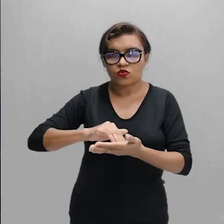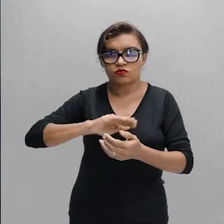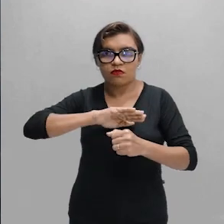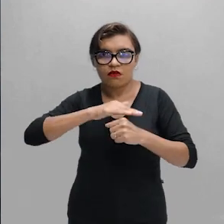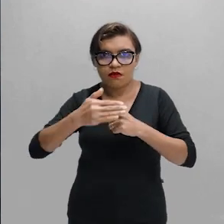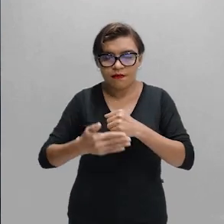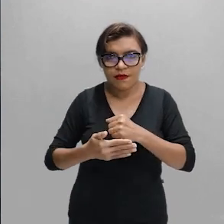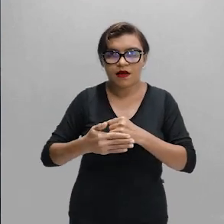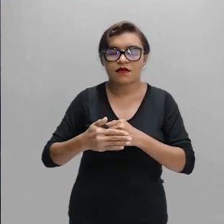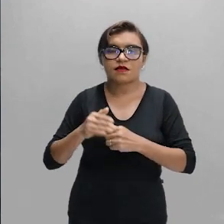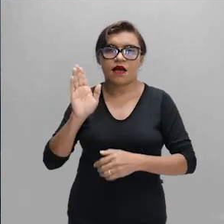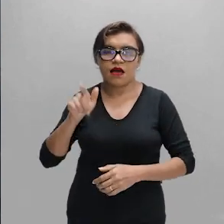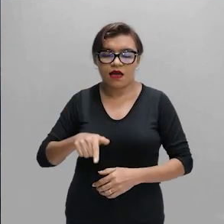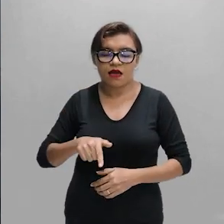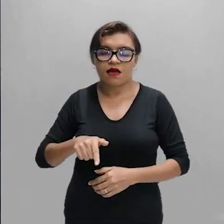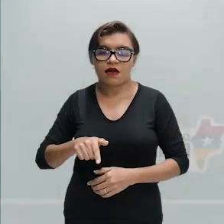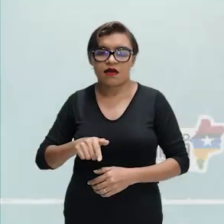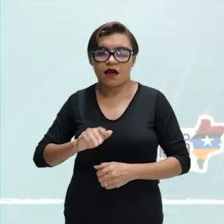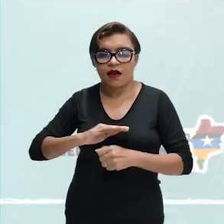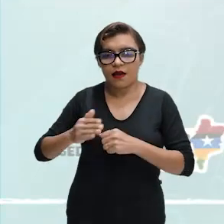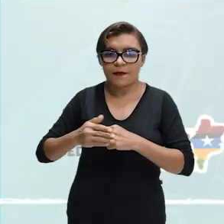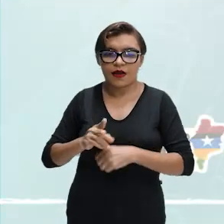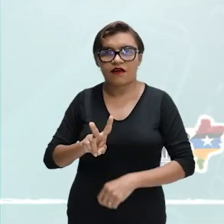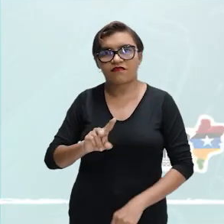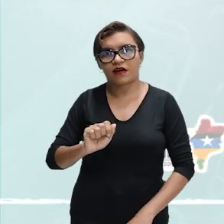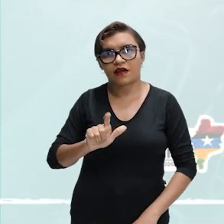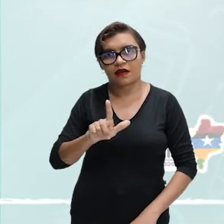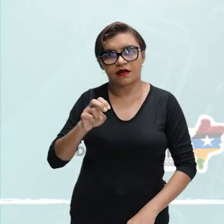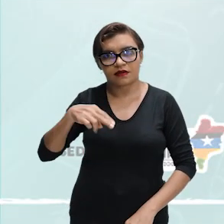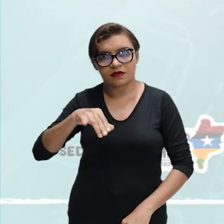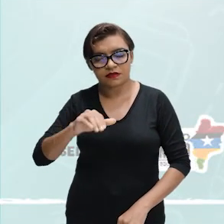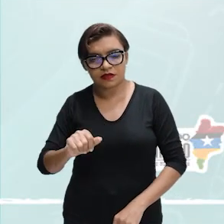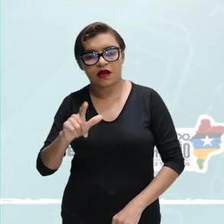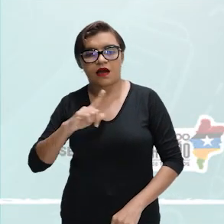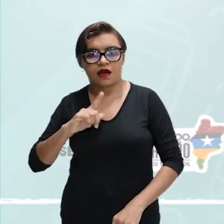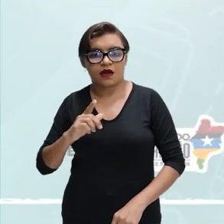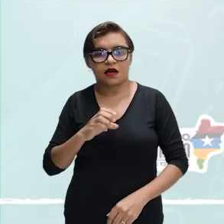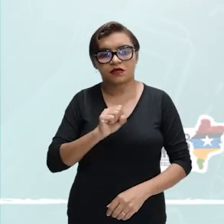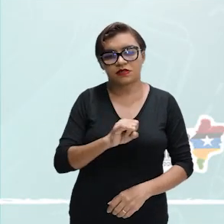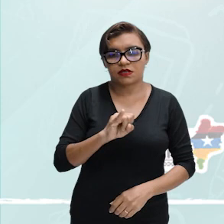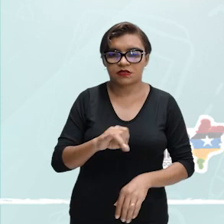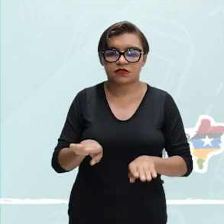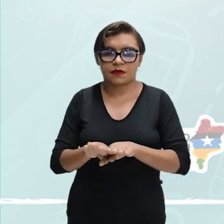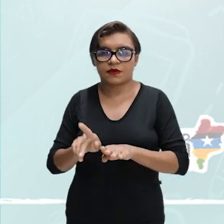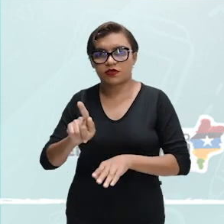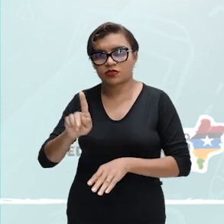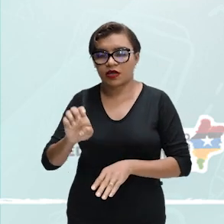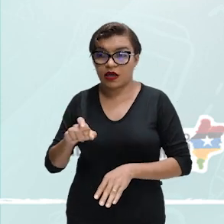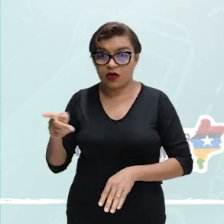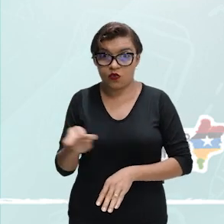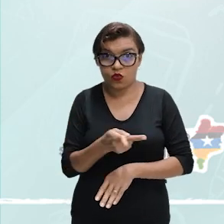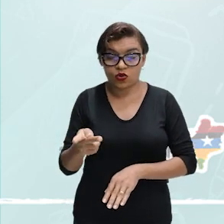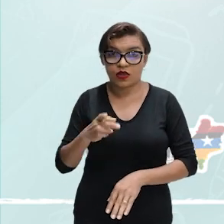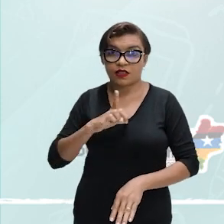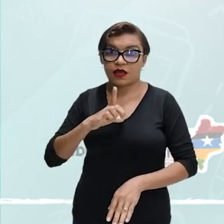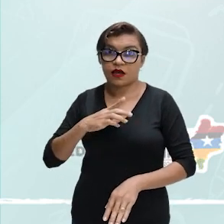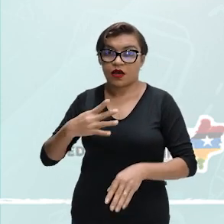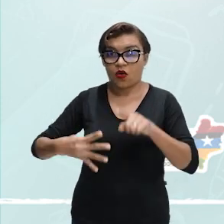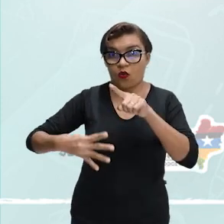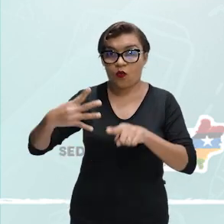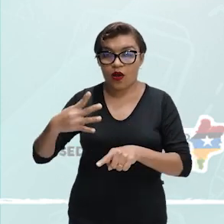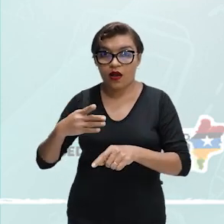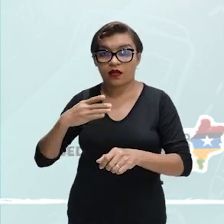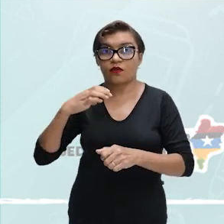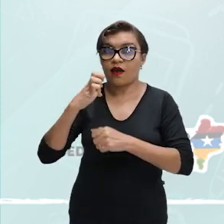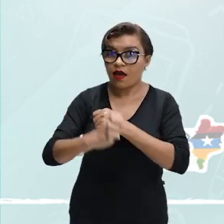de valência, tanto do silício quanto do germânio, vão apresentar aí 4 elétrons nessa última camada, que é na